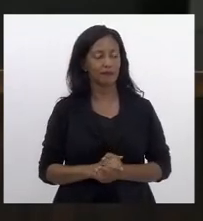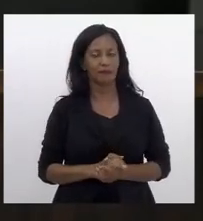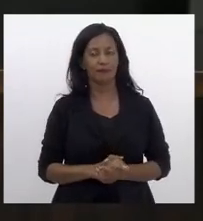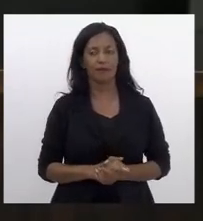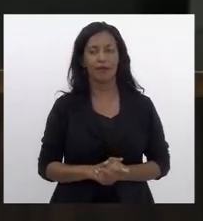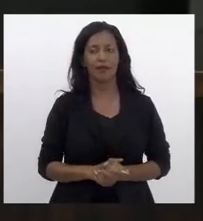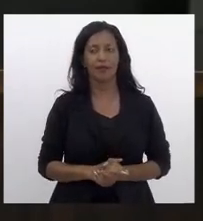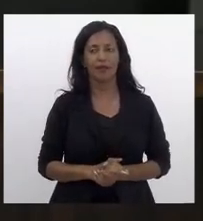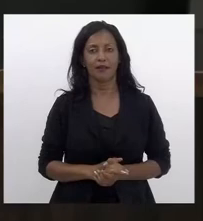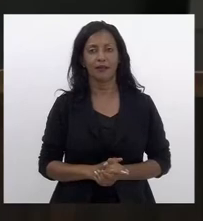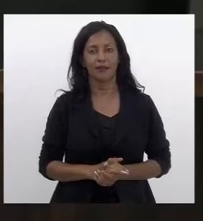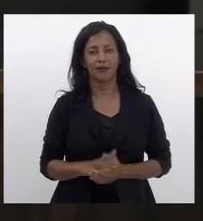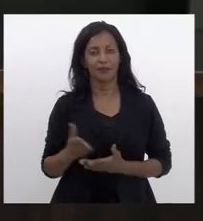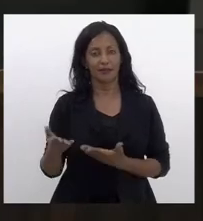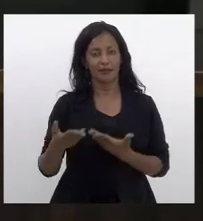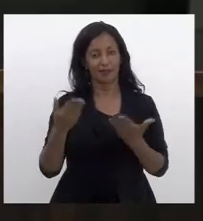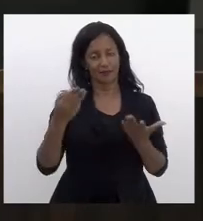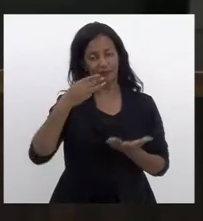Deputado Márcio Pacheco.